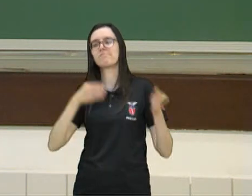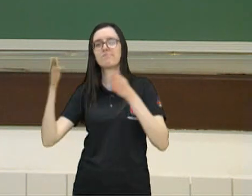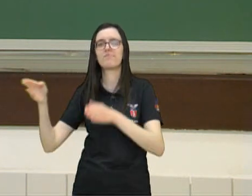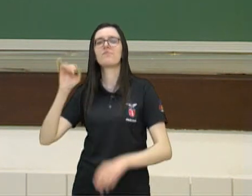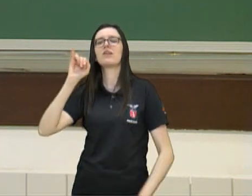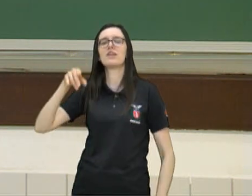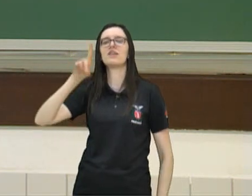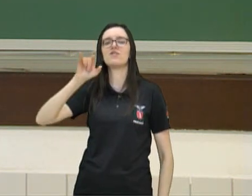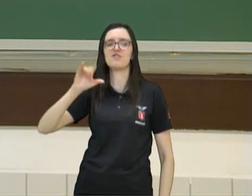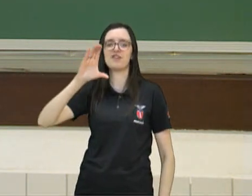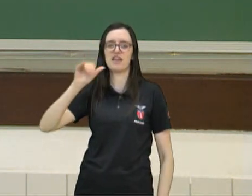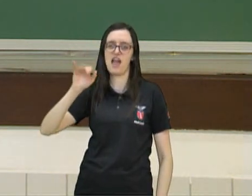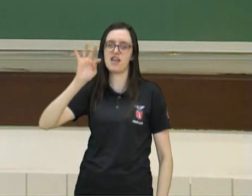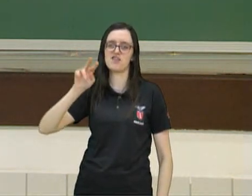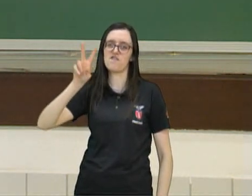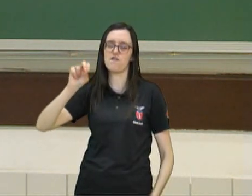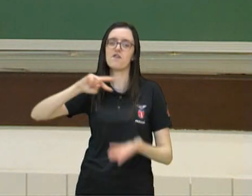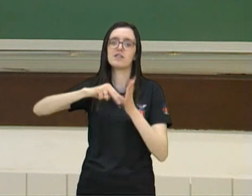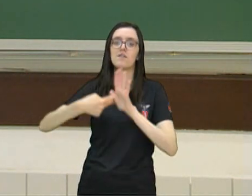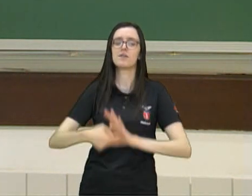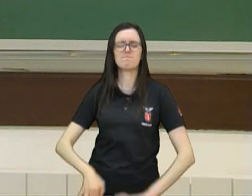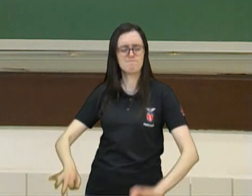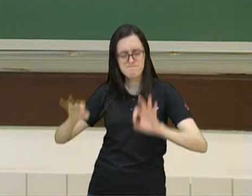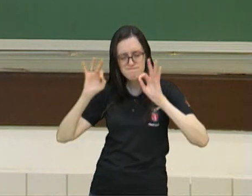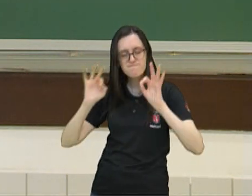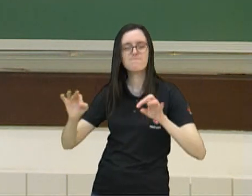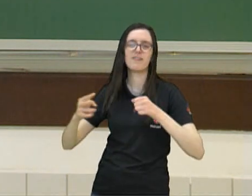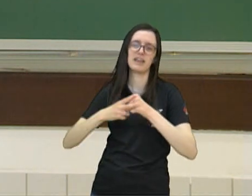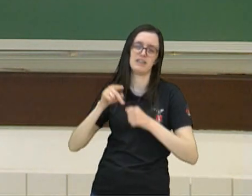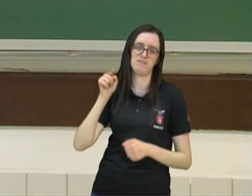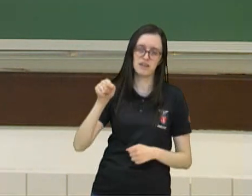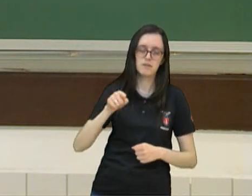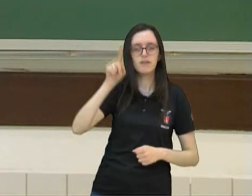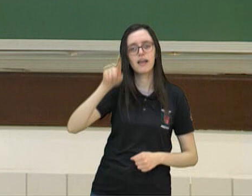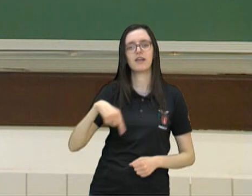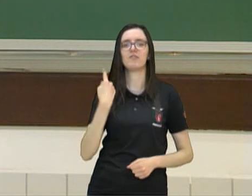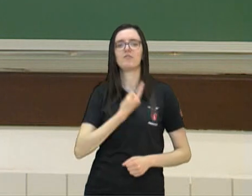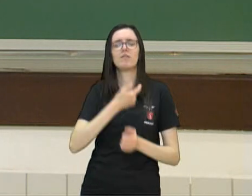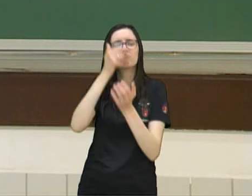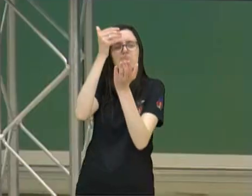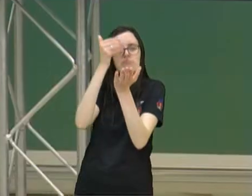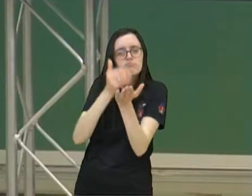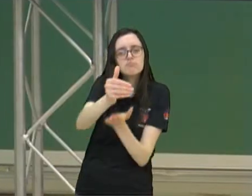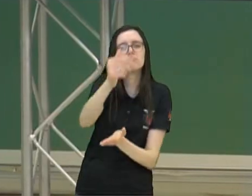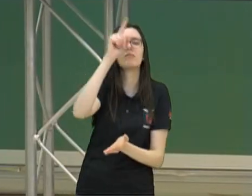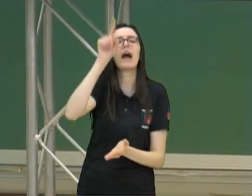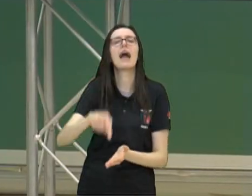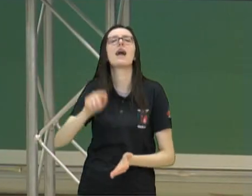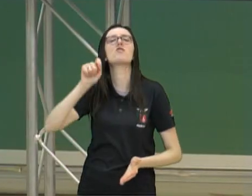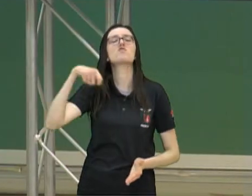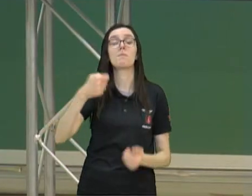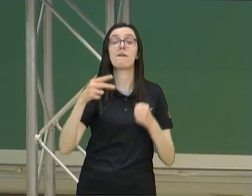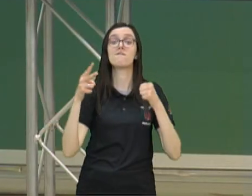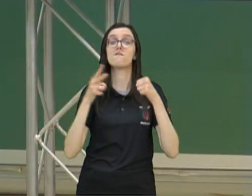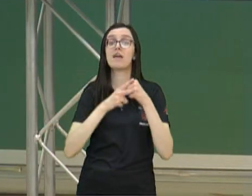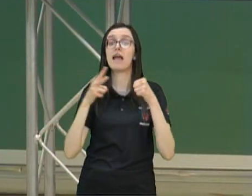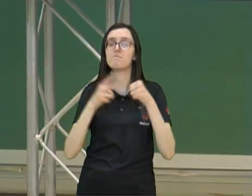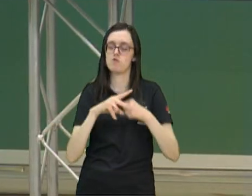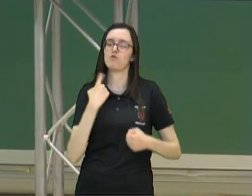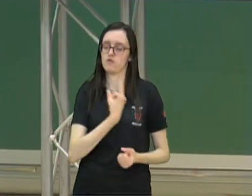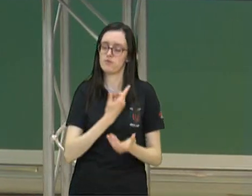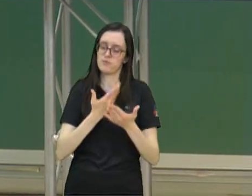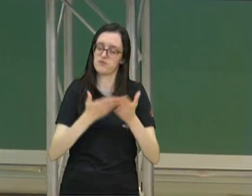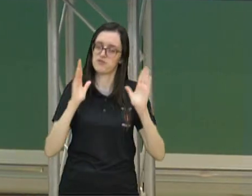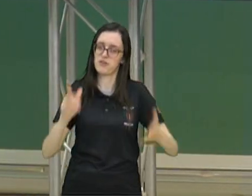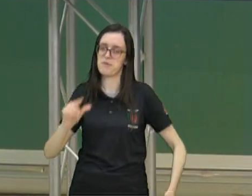o indicativo, que me dá uma certeza. Essa foi a nossa introdução aos verbos. Nós falamos um